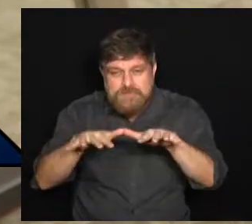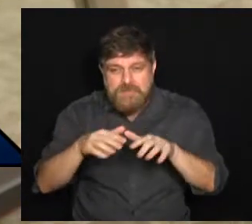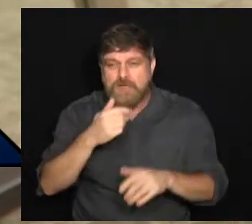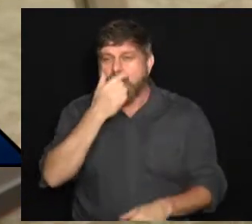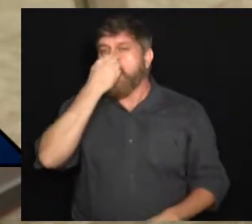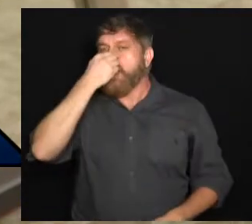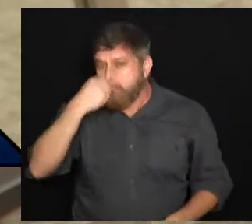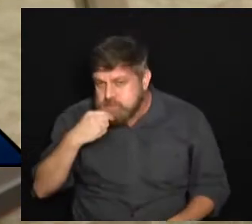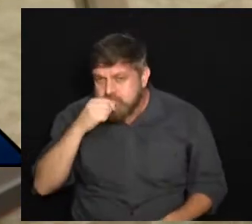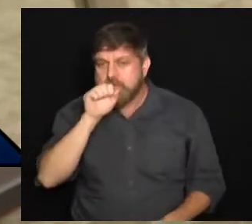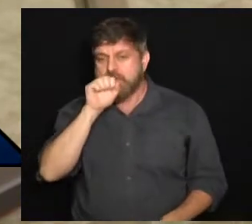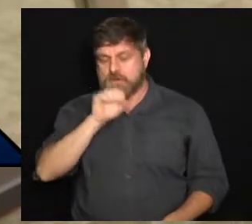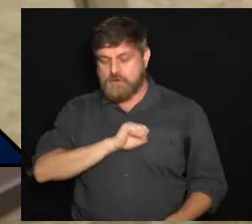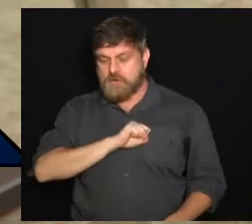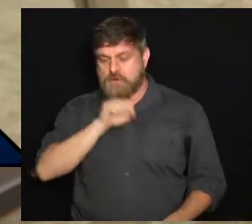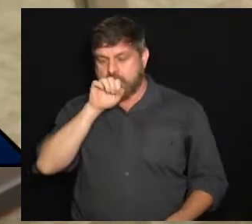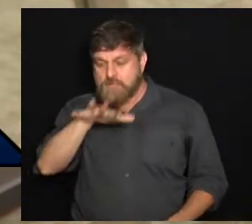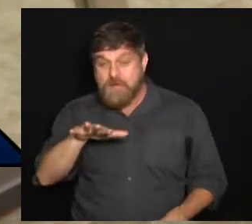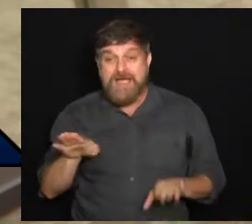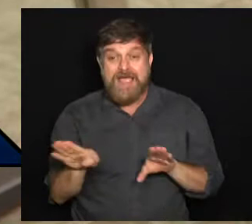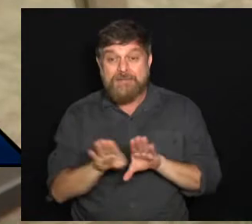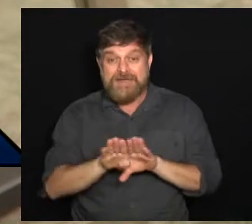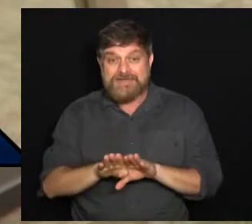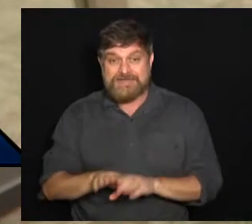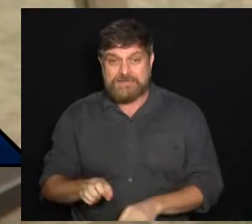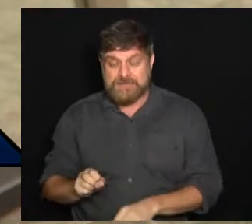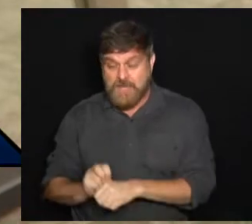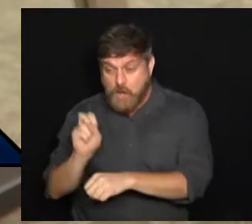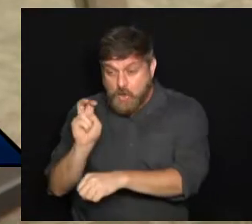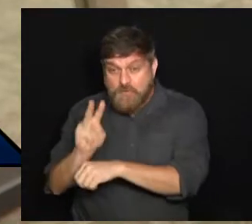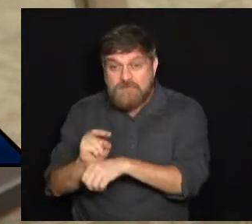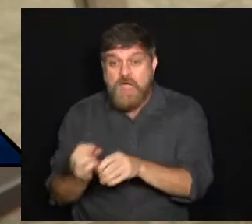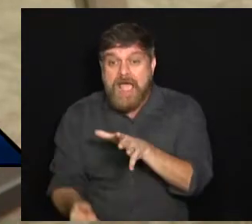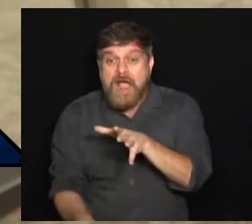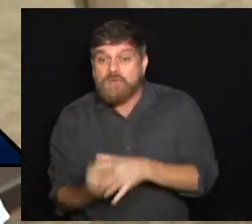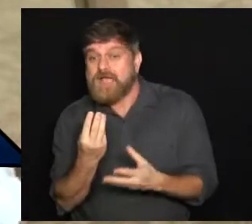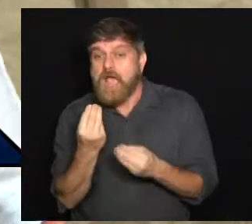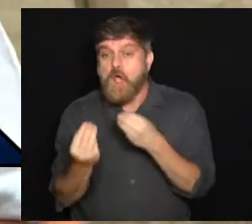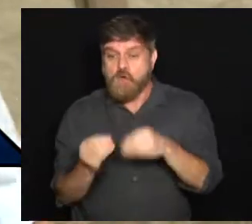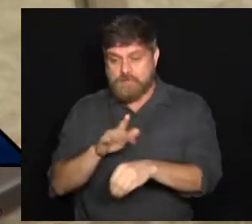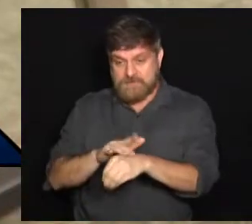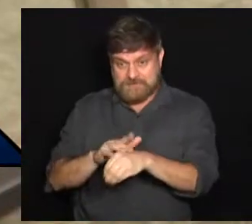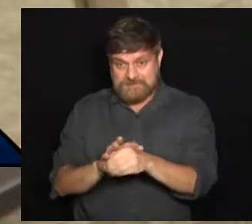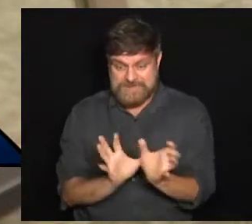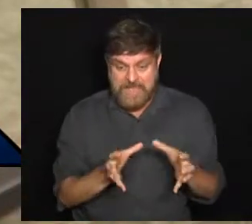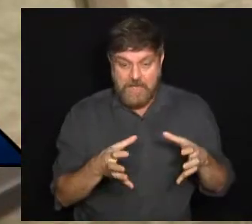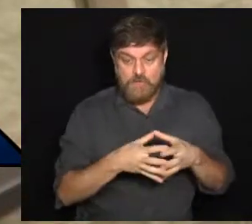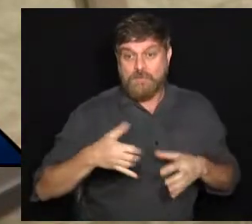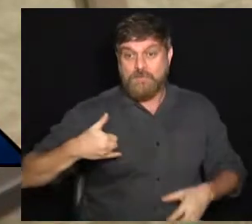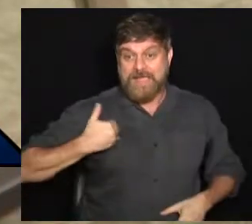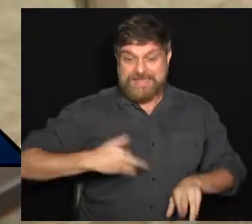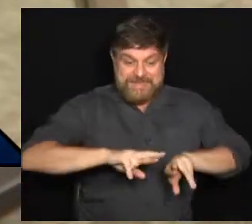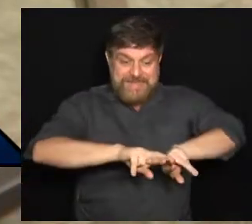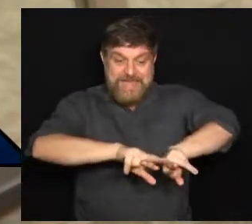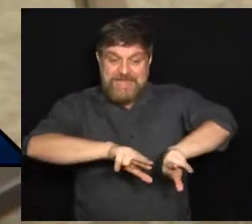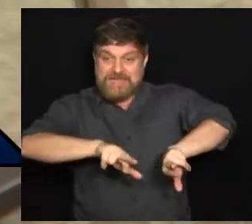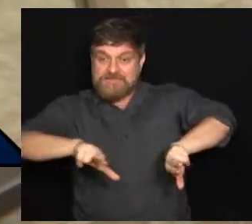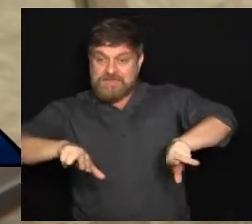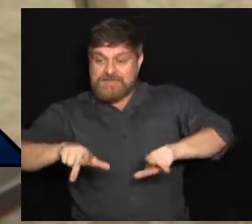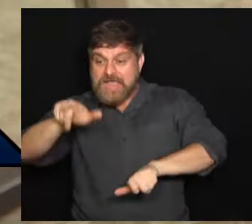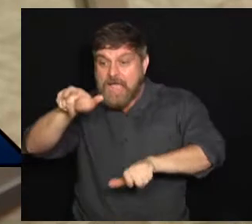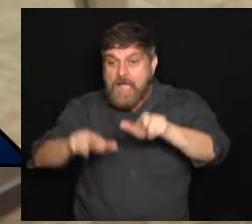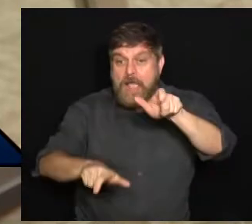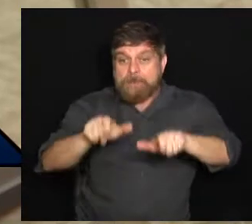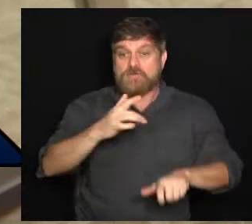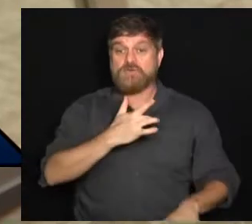e ele tem um perfil de adoecimento que ele provoca diferente em grupos etários diferentes e em pessoas com condições